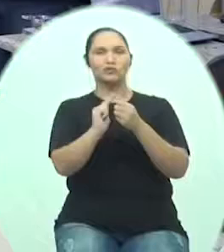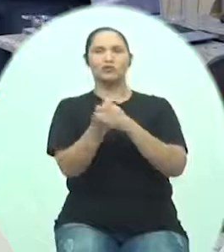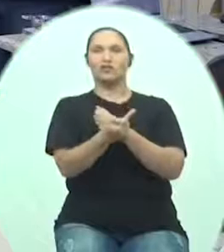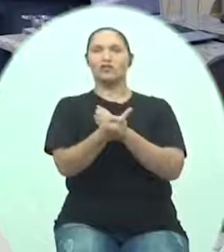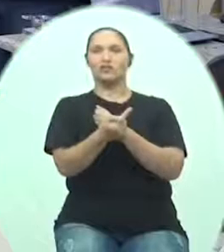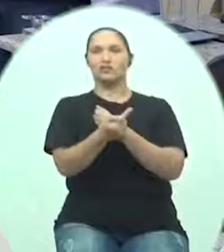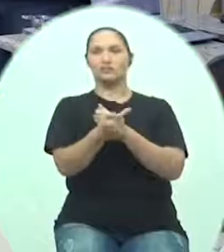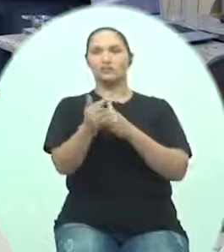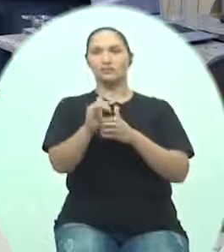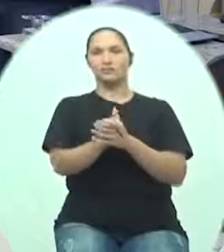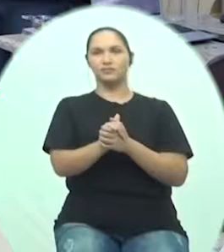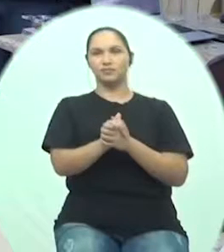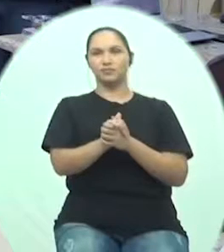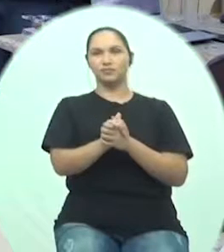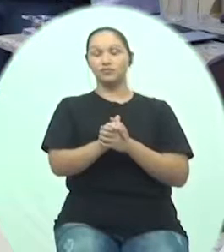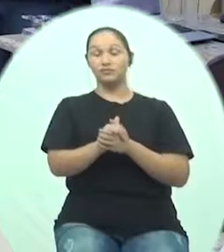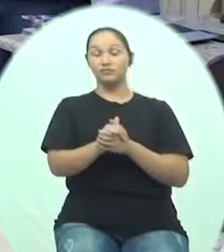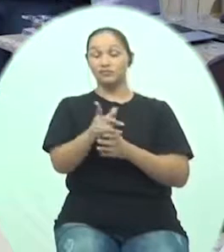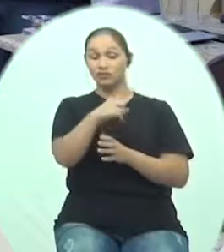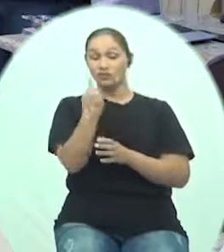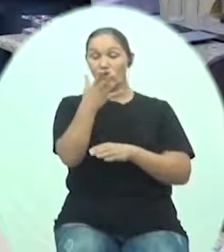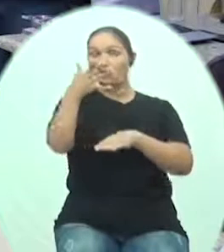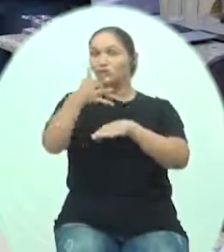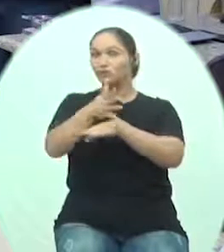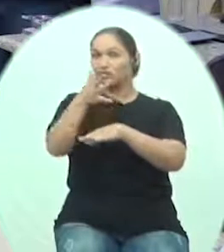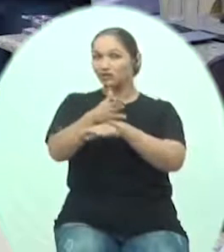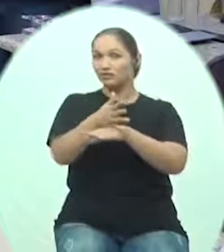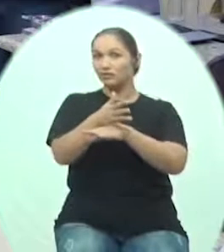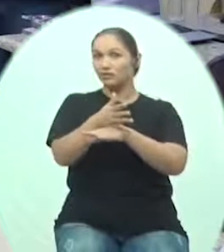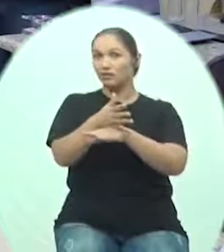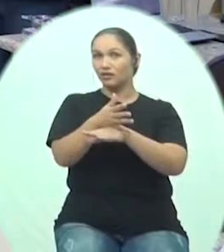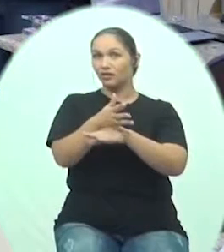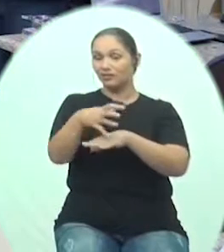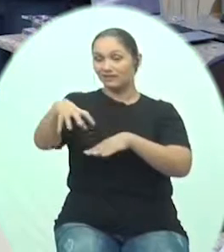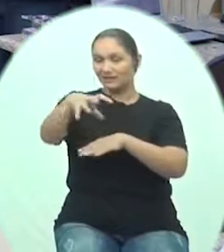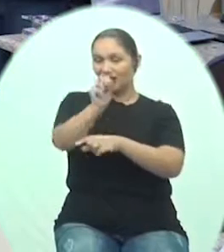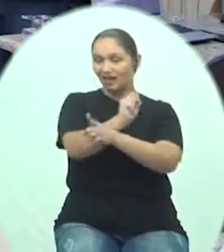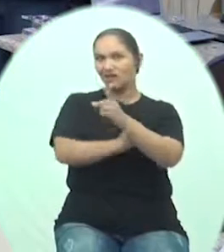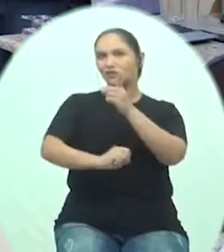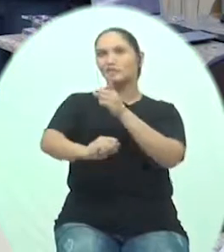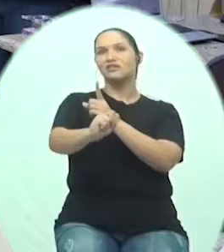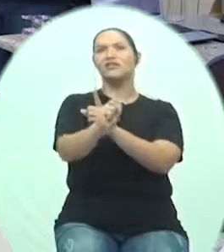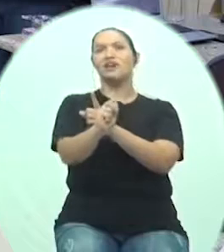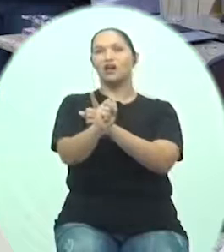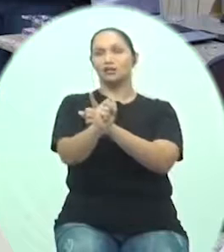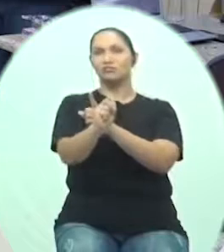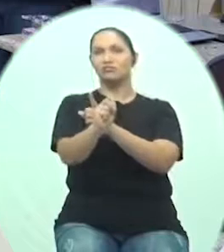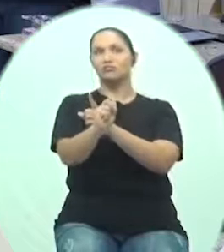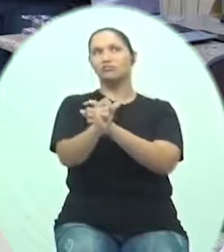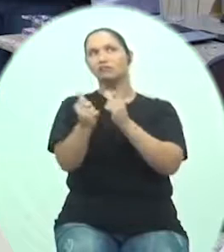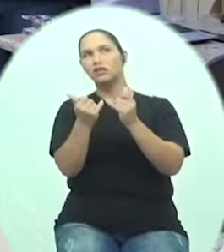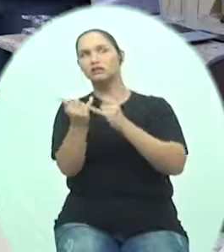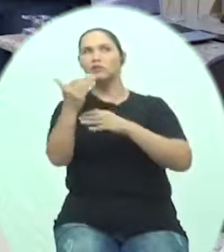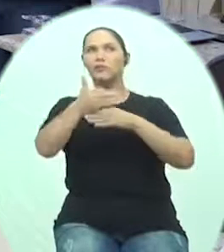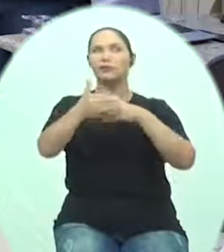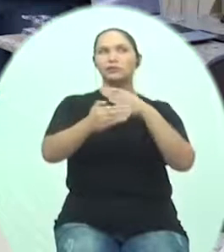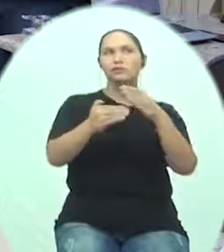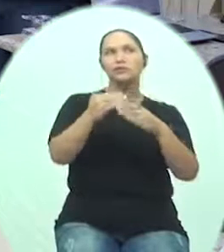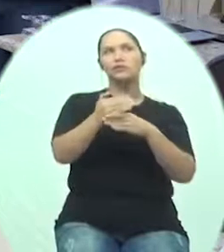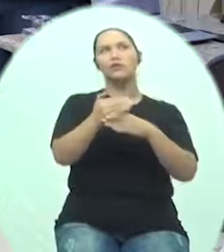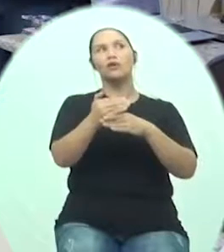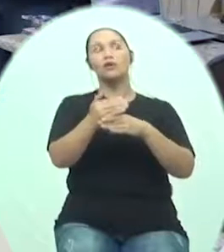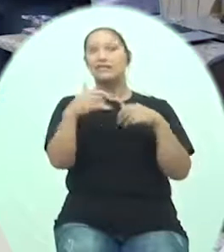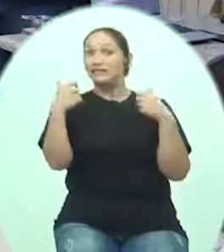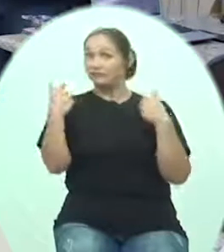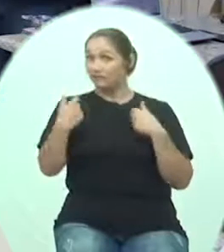ou da parte social que que teríamos da das obras de